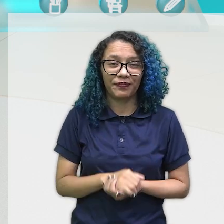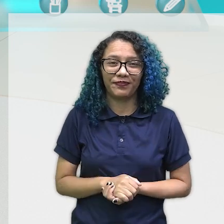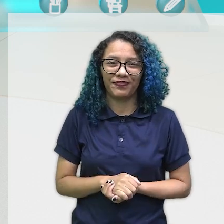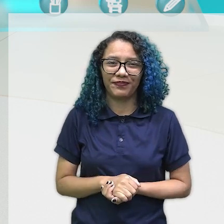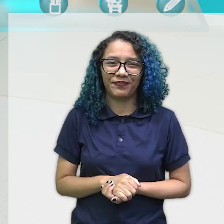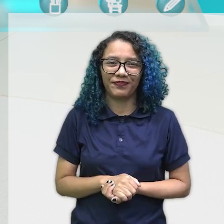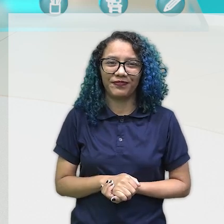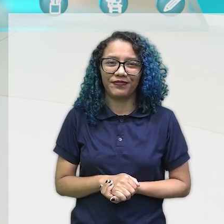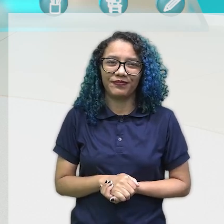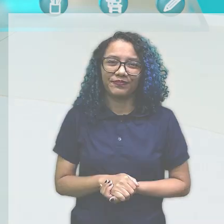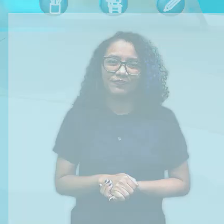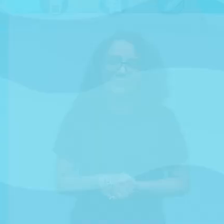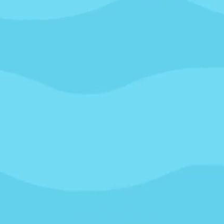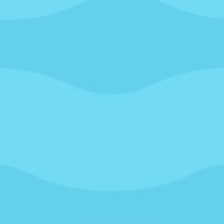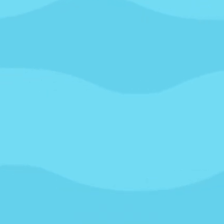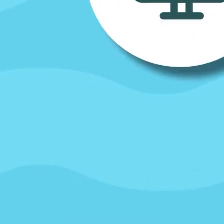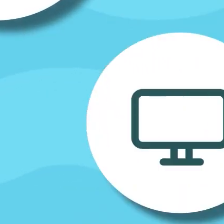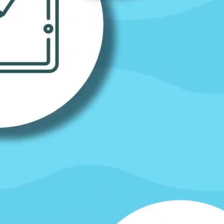atenção. Let's go!